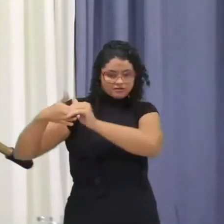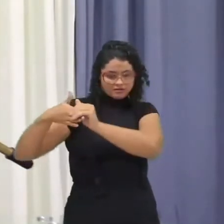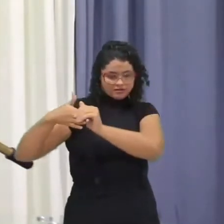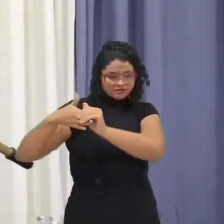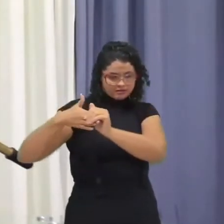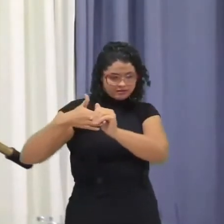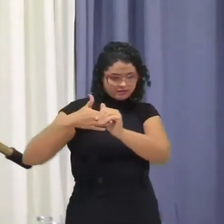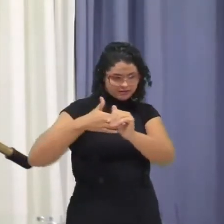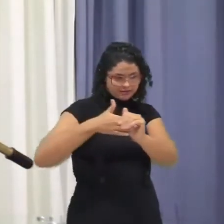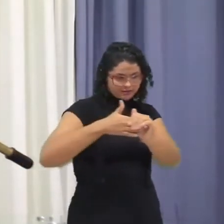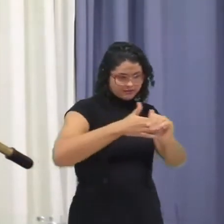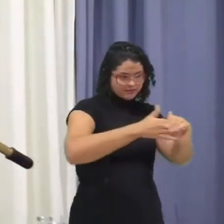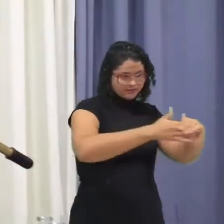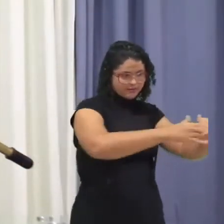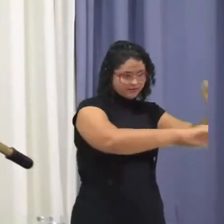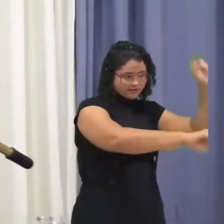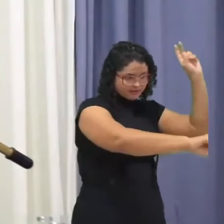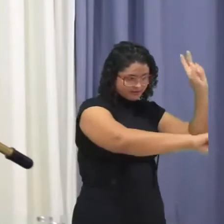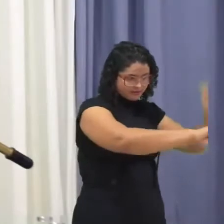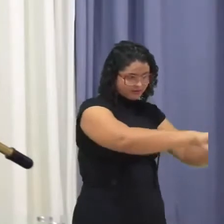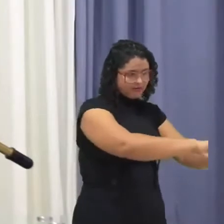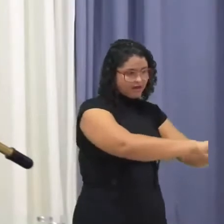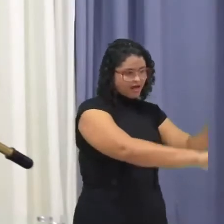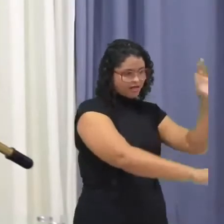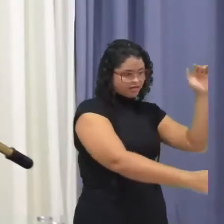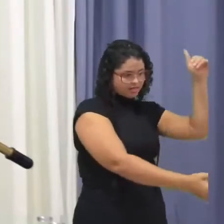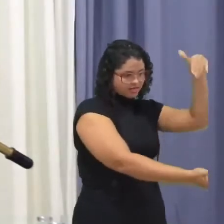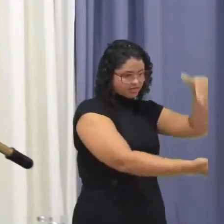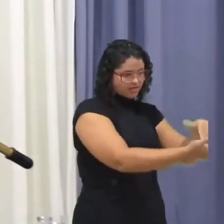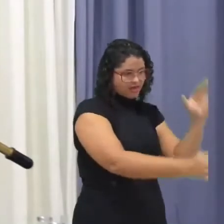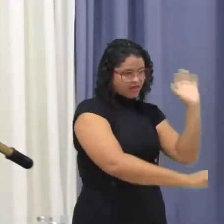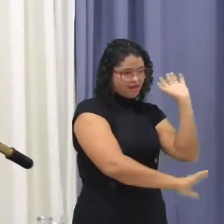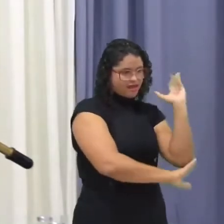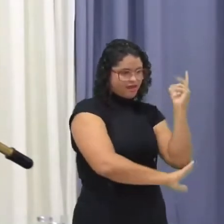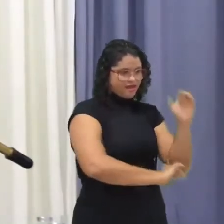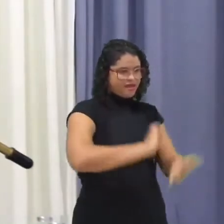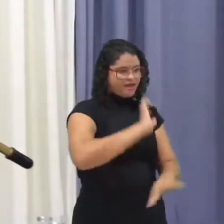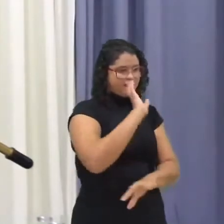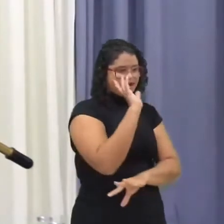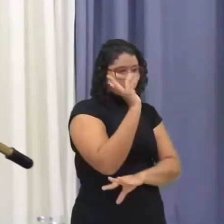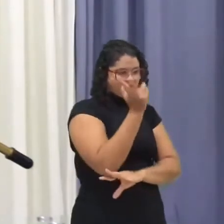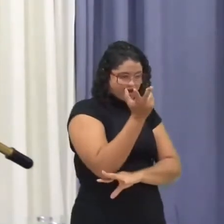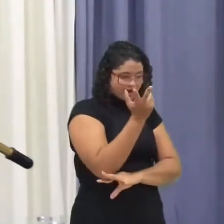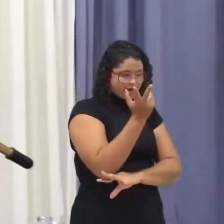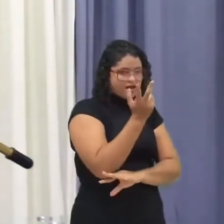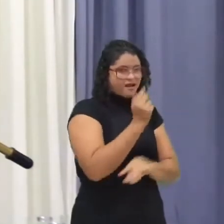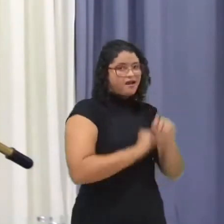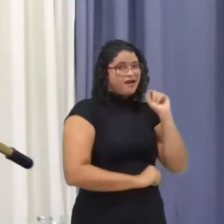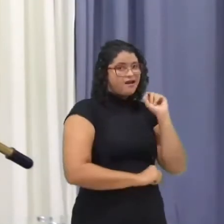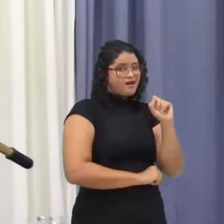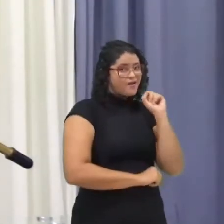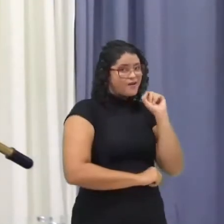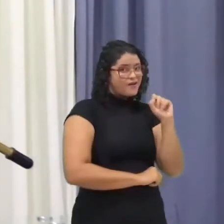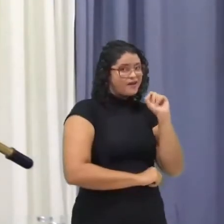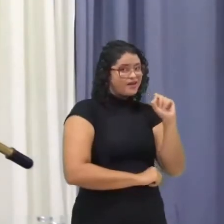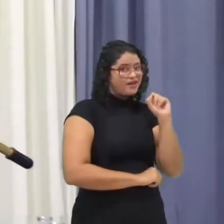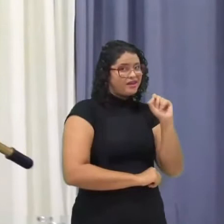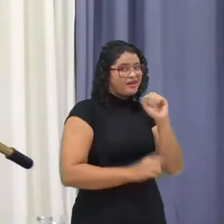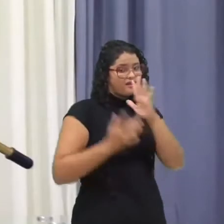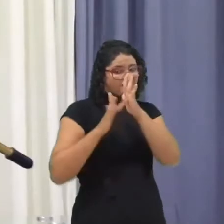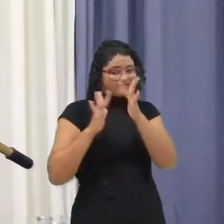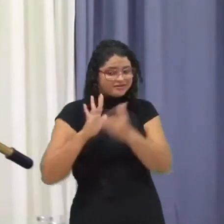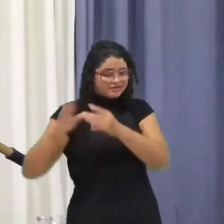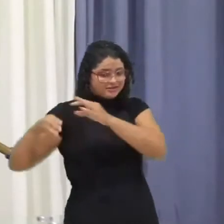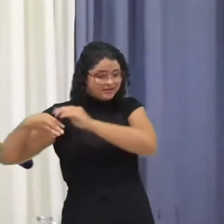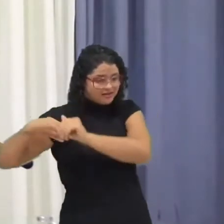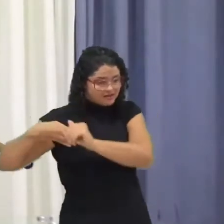esse cativeiro, o paraíso, o seio de Abraão. Veja que ele leva o cativeiro, é o que